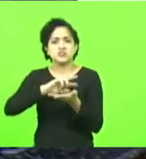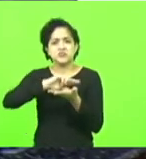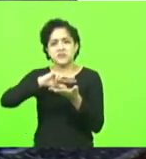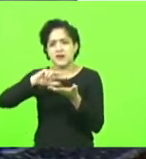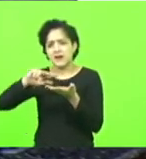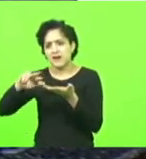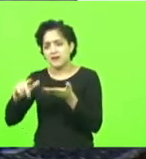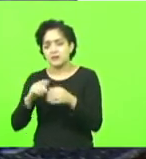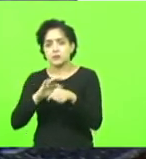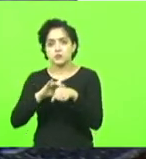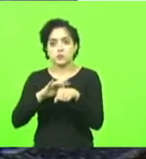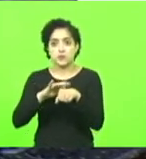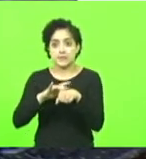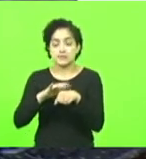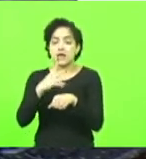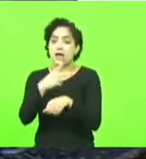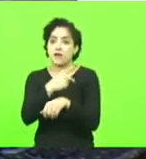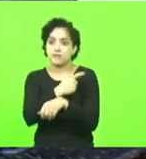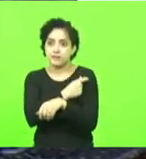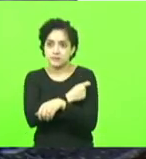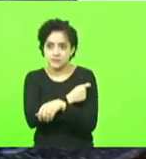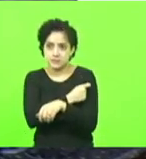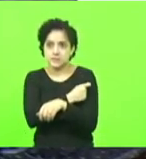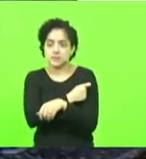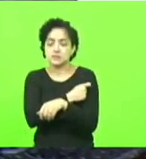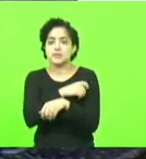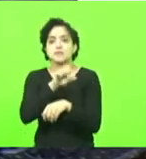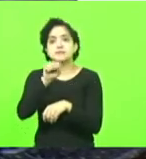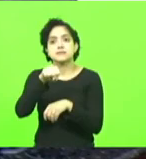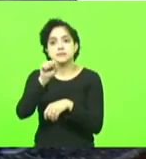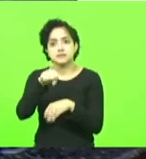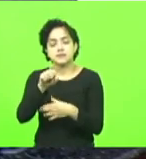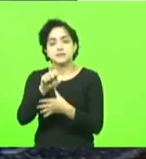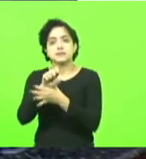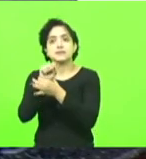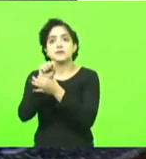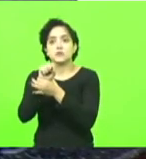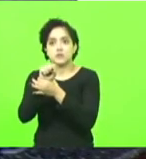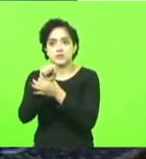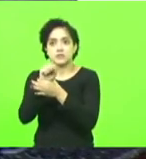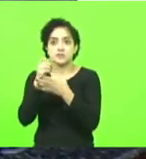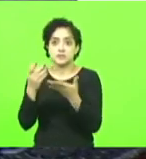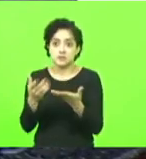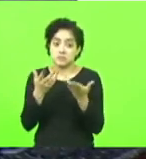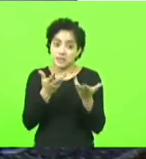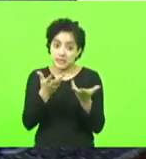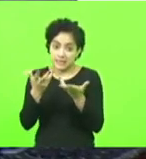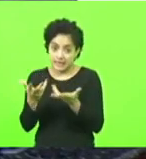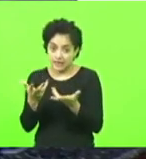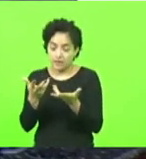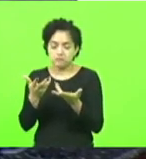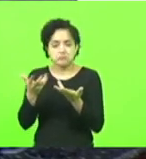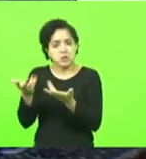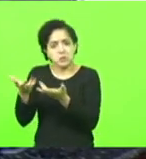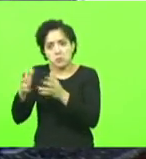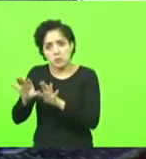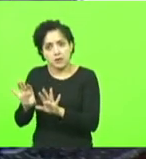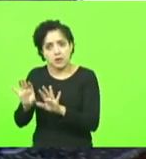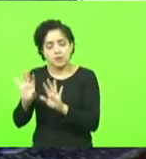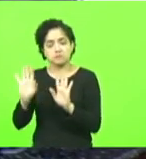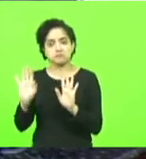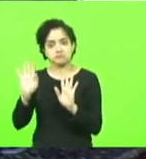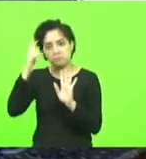outras doenças. A vacina é, sim, uma segurança para quem quiser ter. Quem não quiser ter é